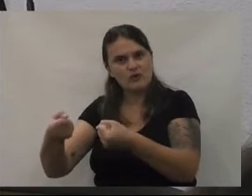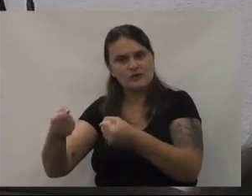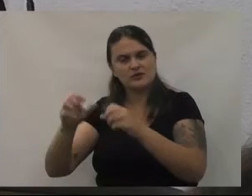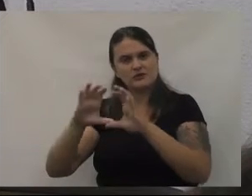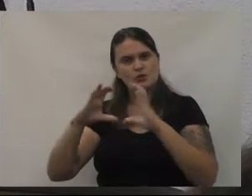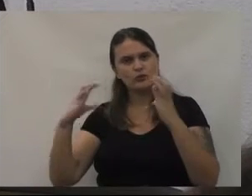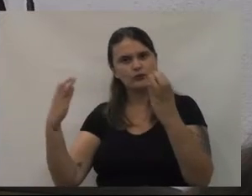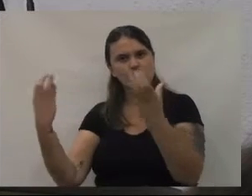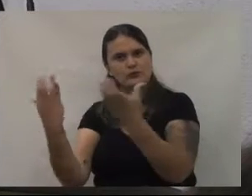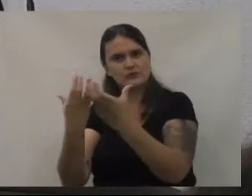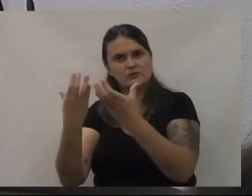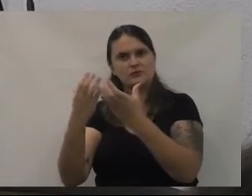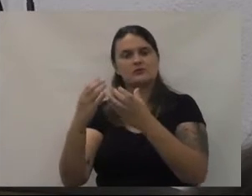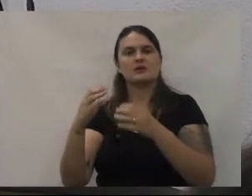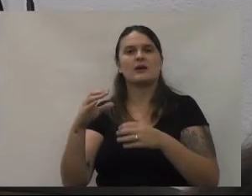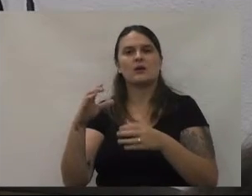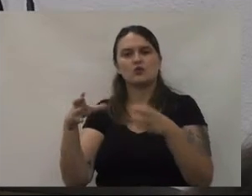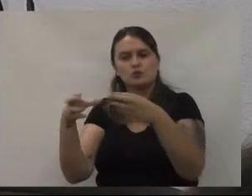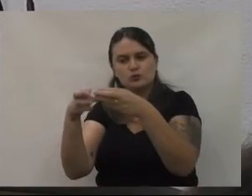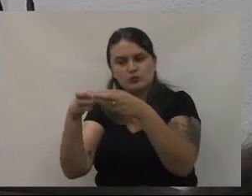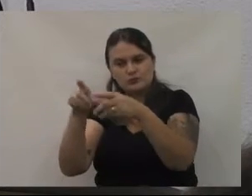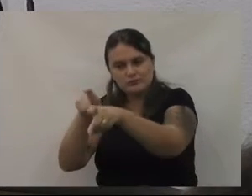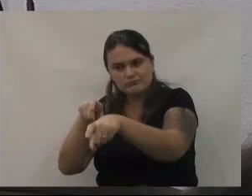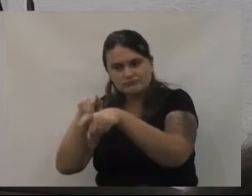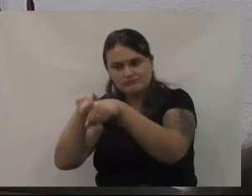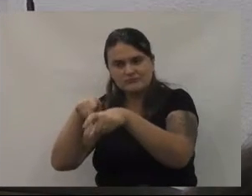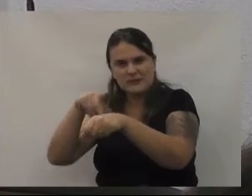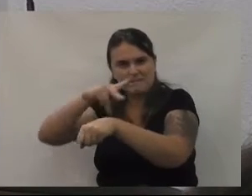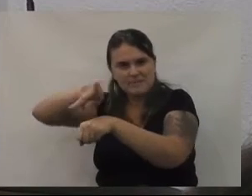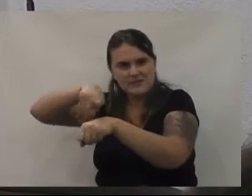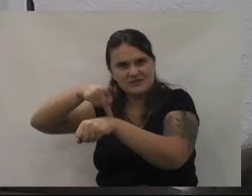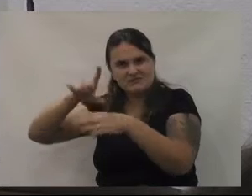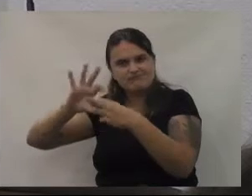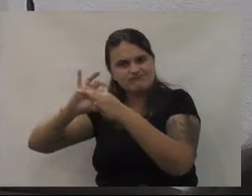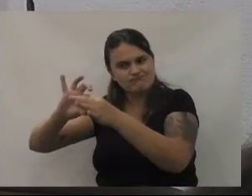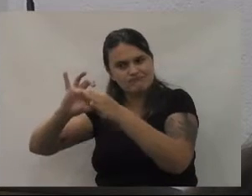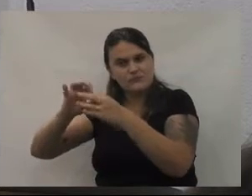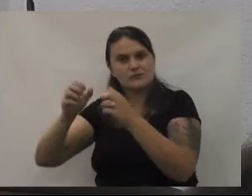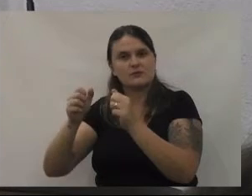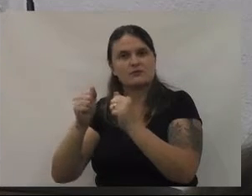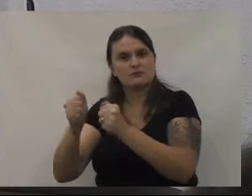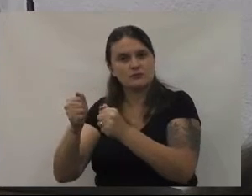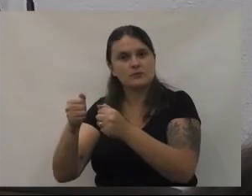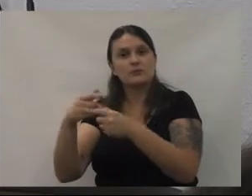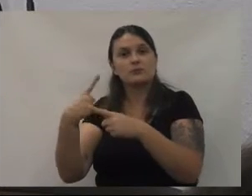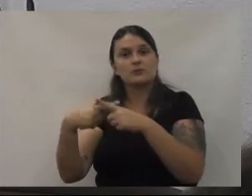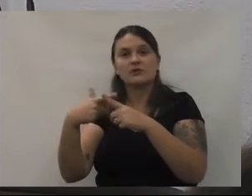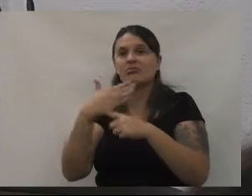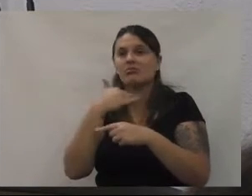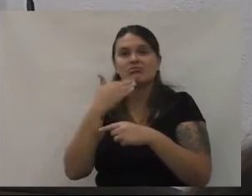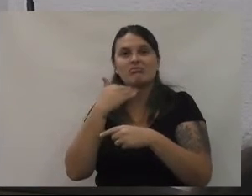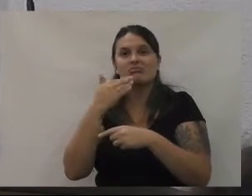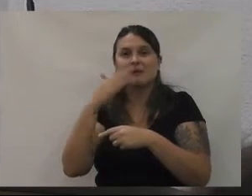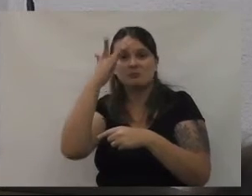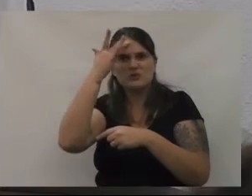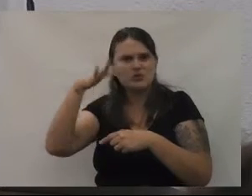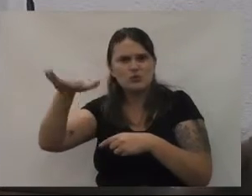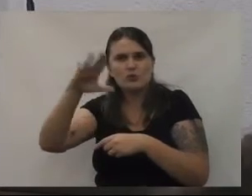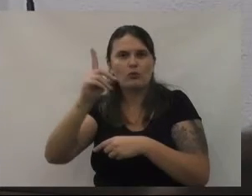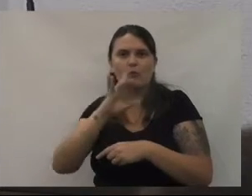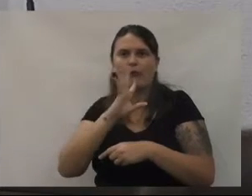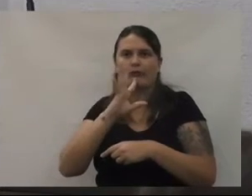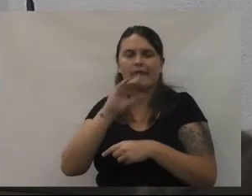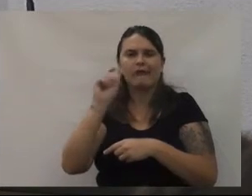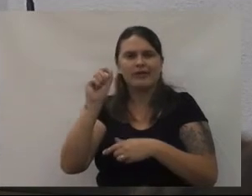Confederação, a CONTAG, a Confederação Nacional da Agricultura, é muito forte. Tanto é que ninguém tem conhecimento, mas